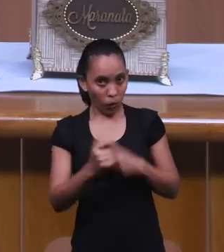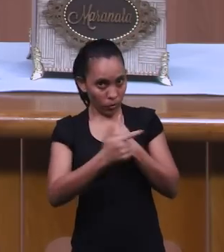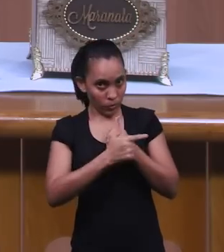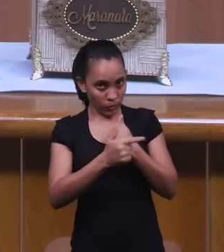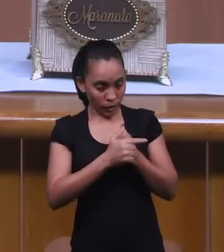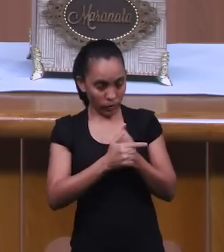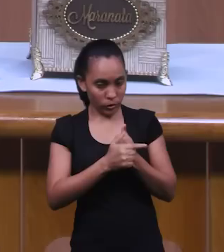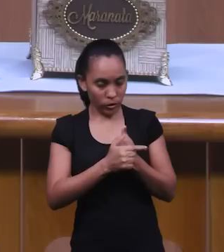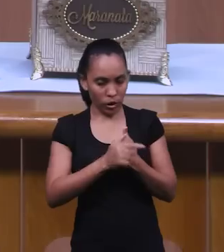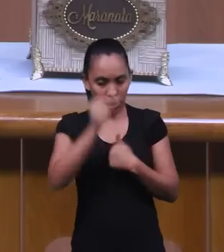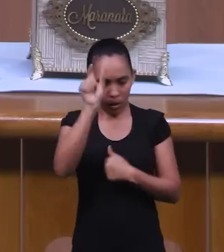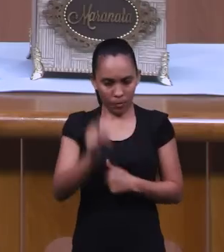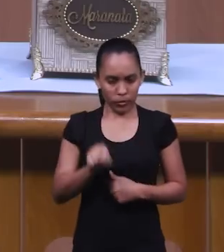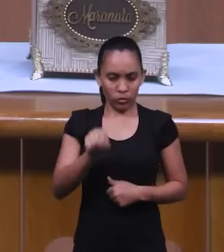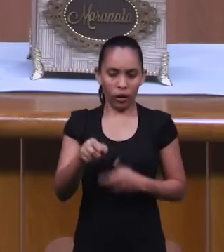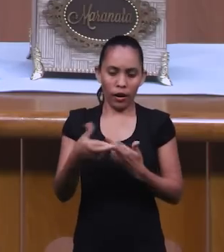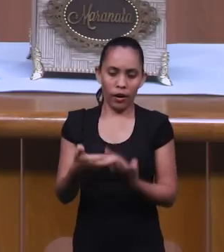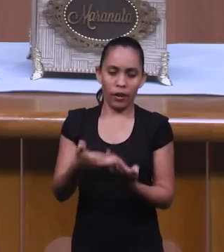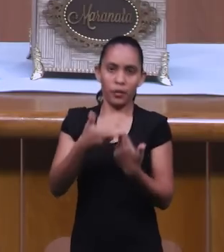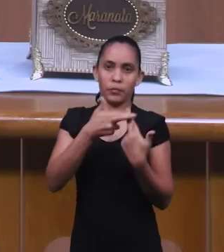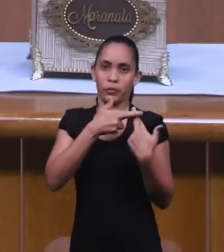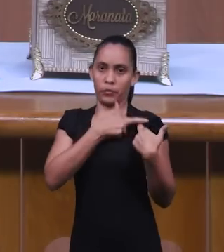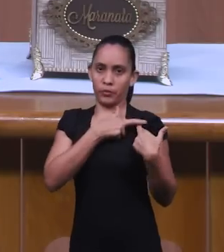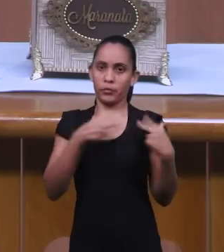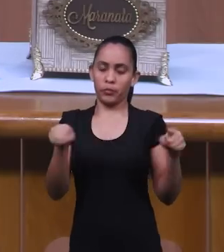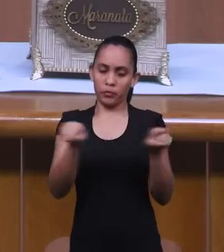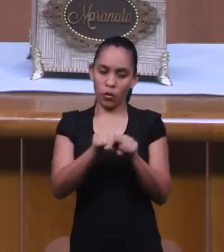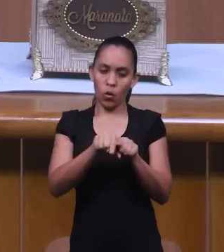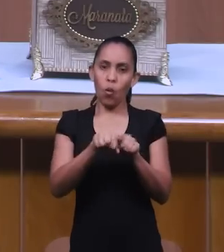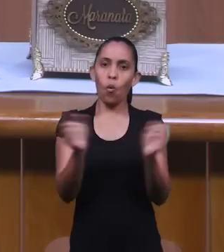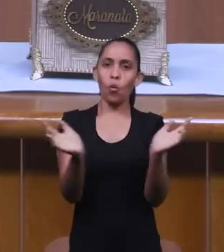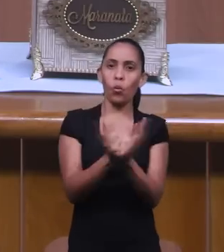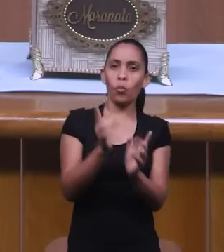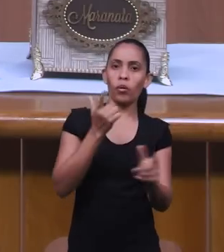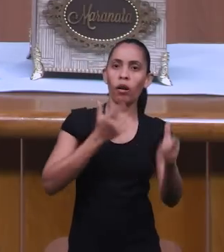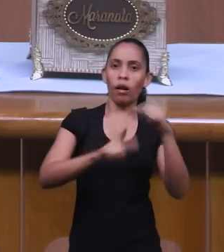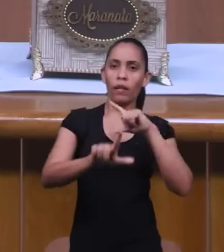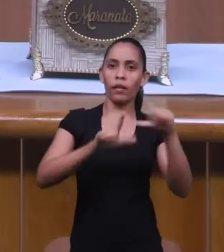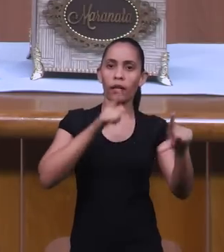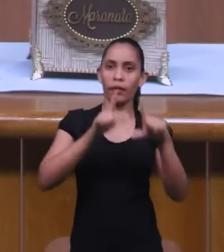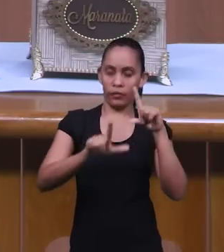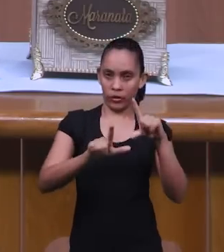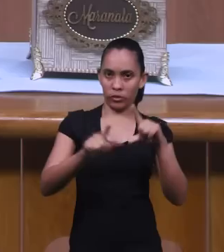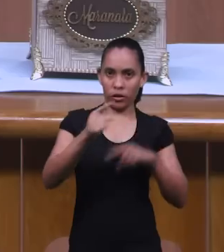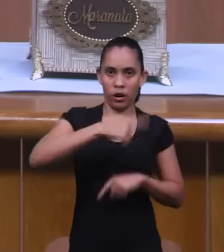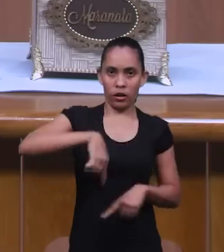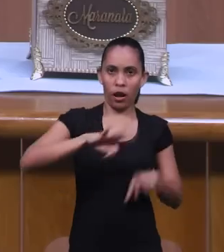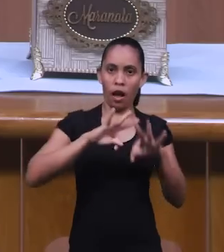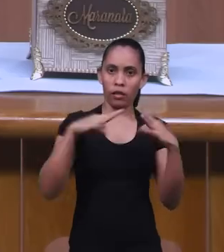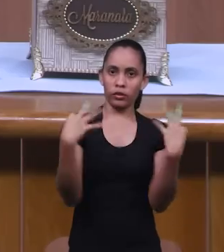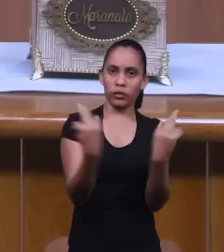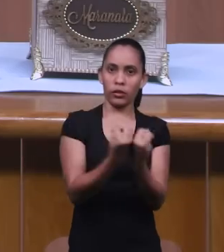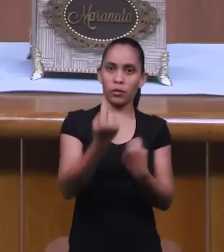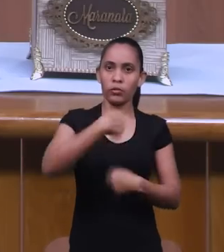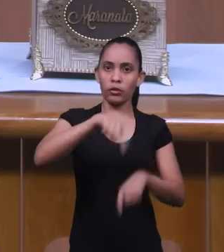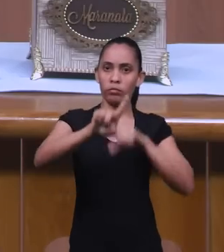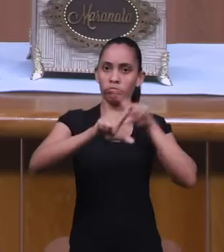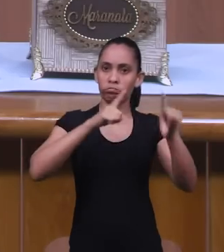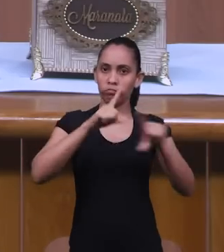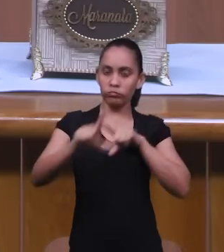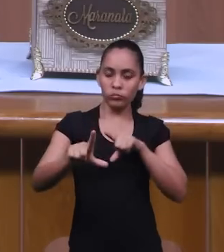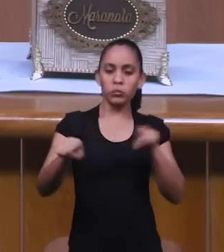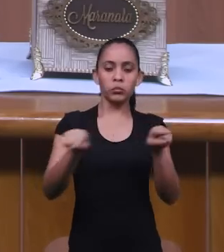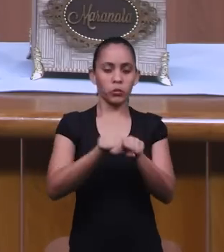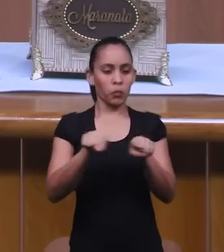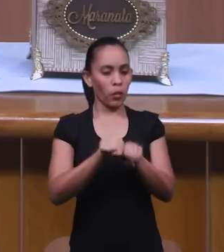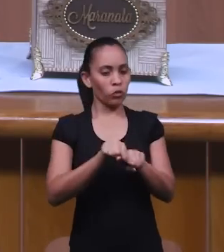foi incumbido de fazer isso foram os levitas, ou seja, a tribo que também ministrava, dentre